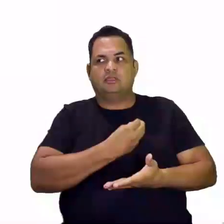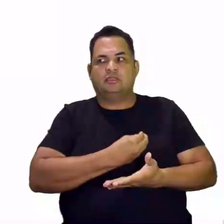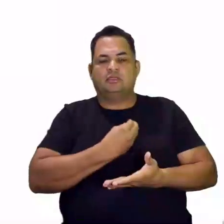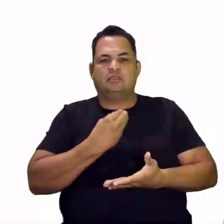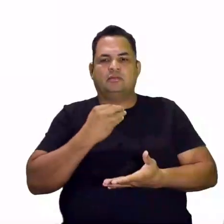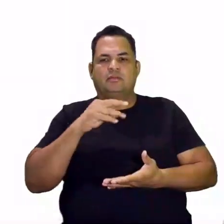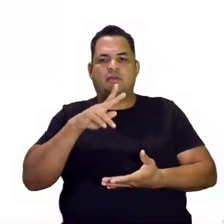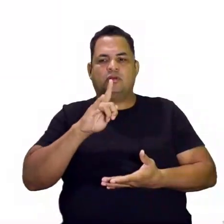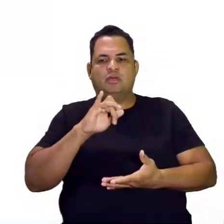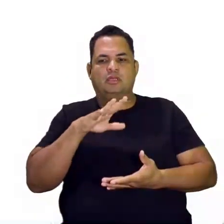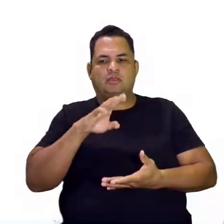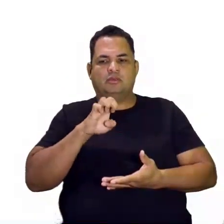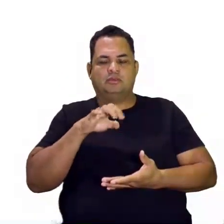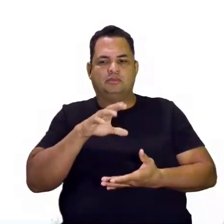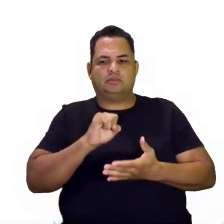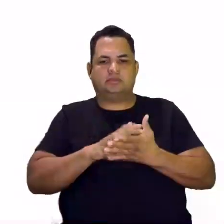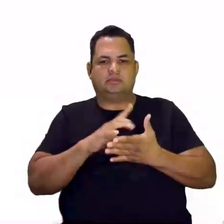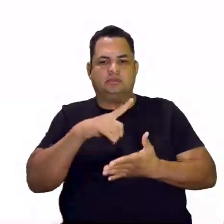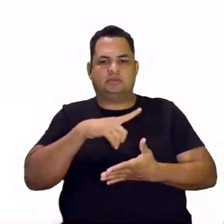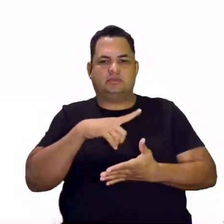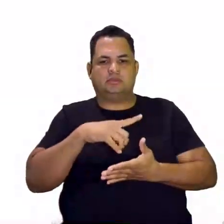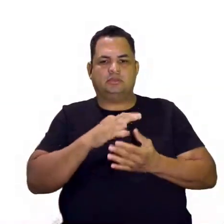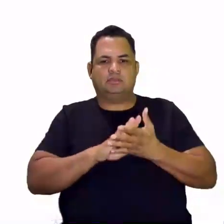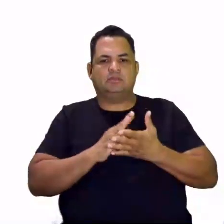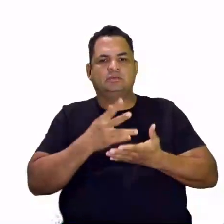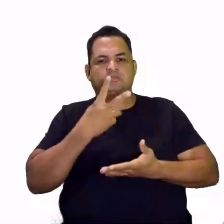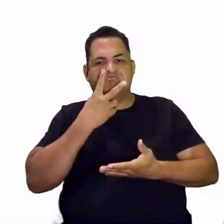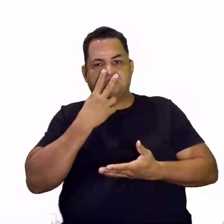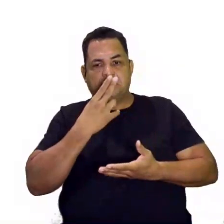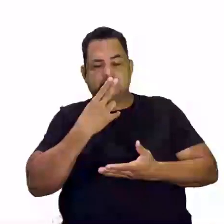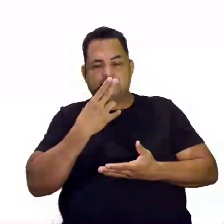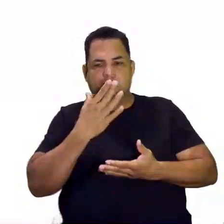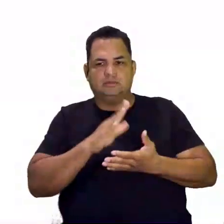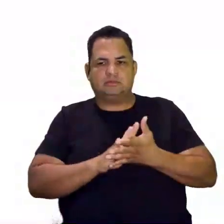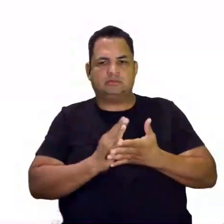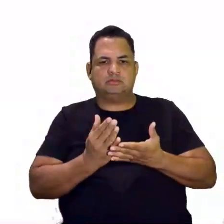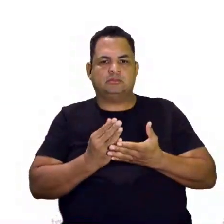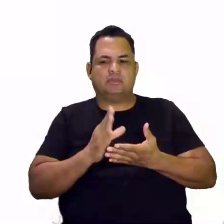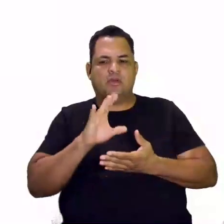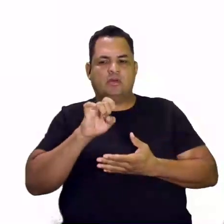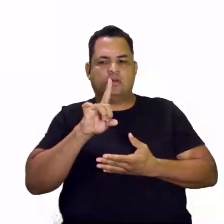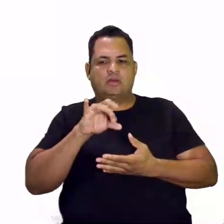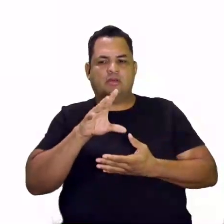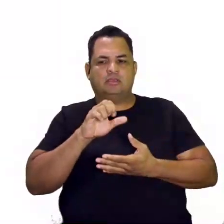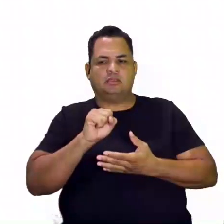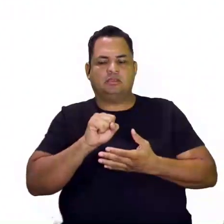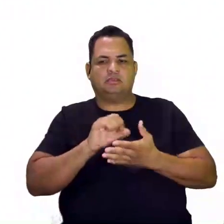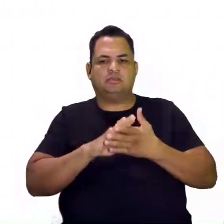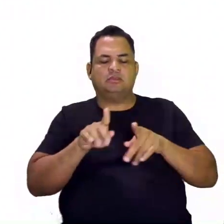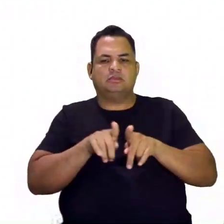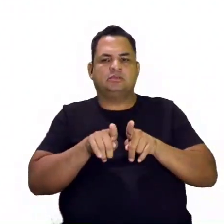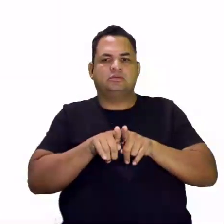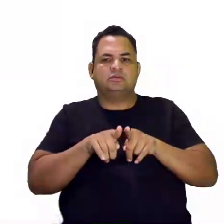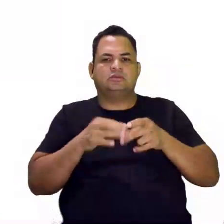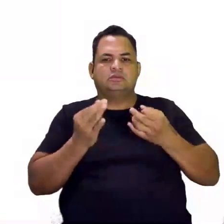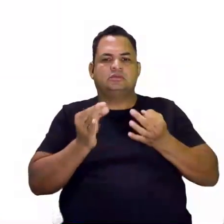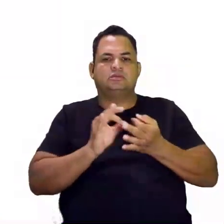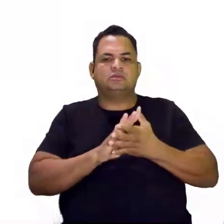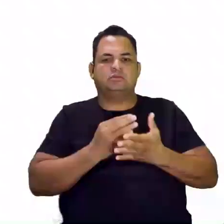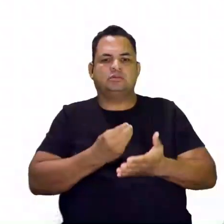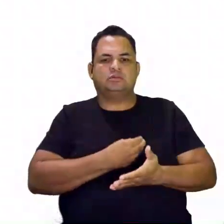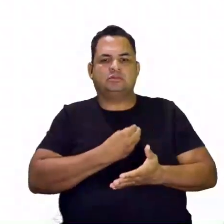Ou seja, você tem essa similaridade dessa organela, que são as mitocôndrias, que outrora eram